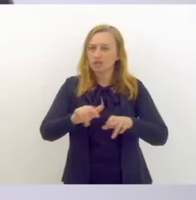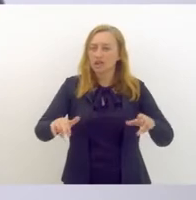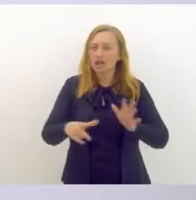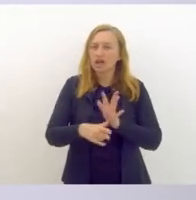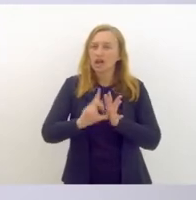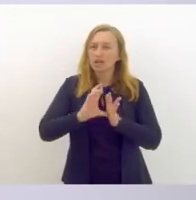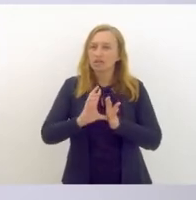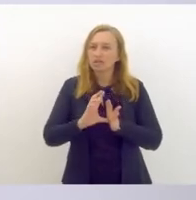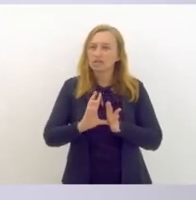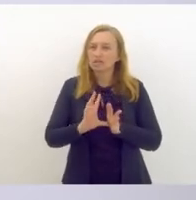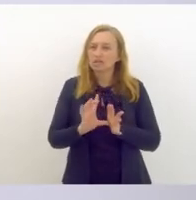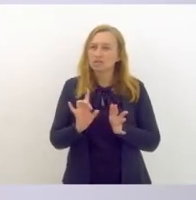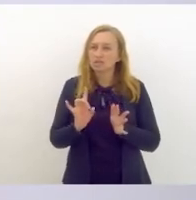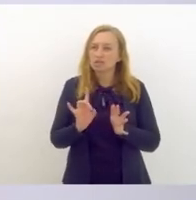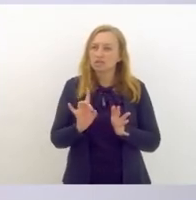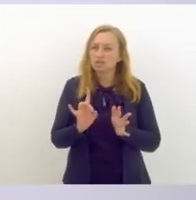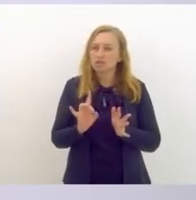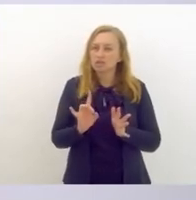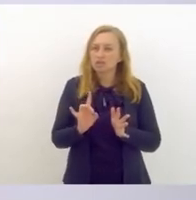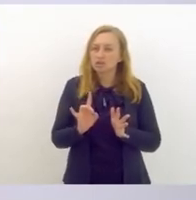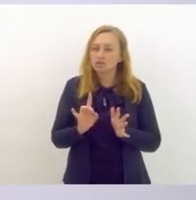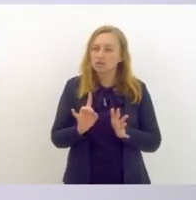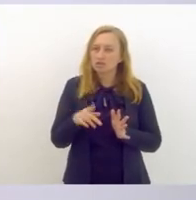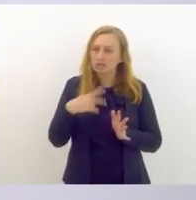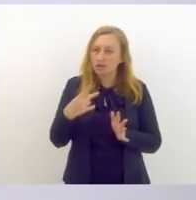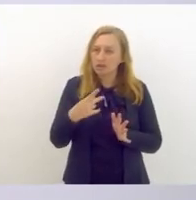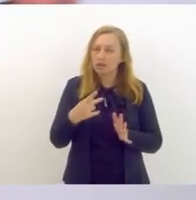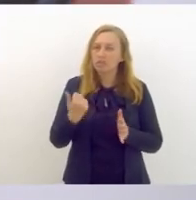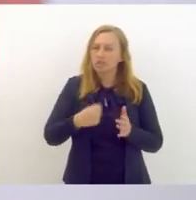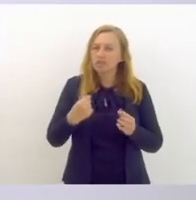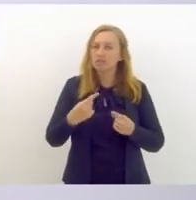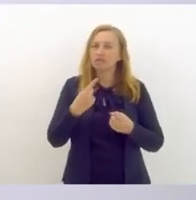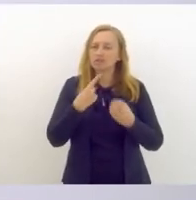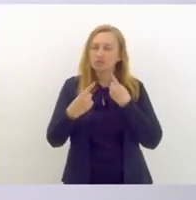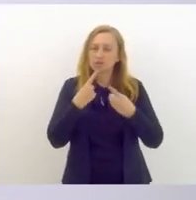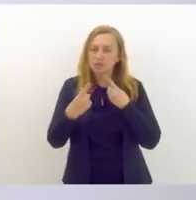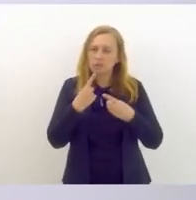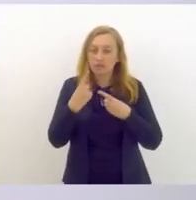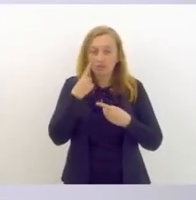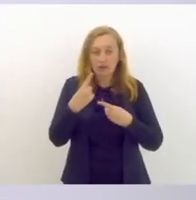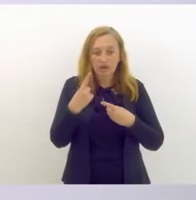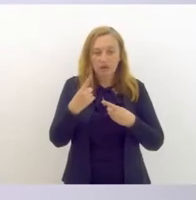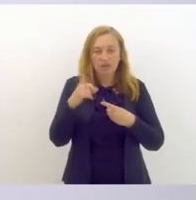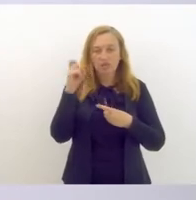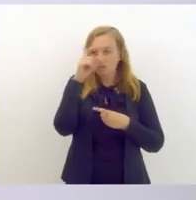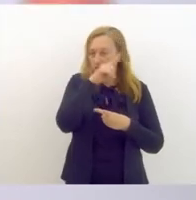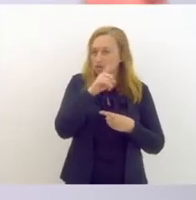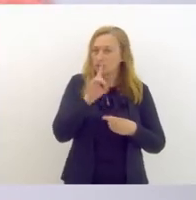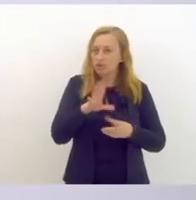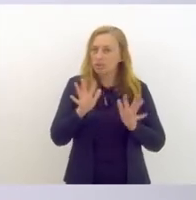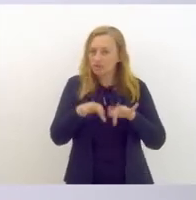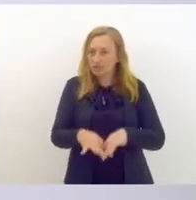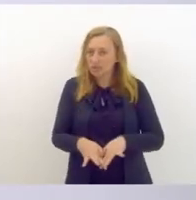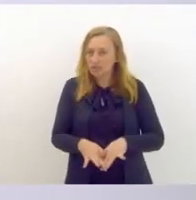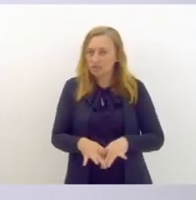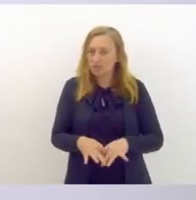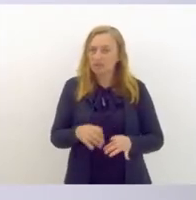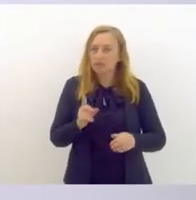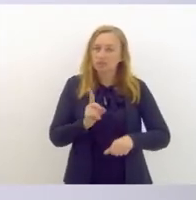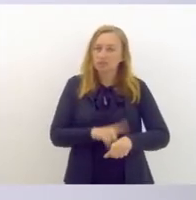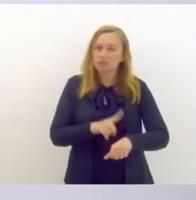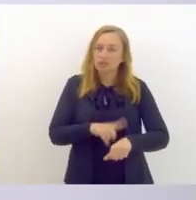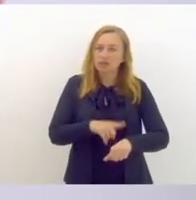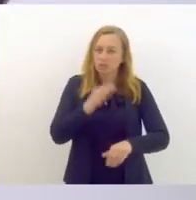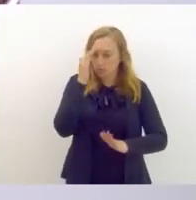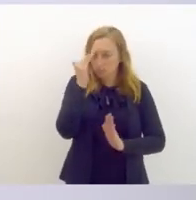da gente simplesmente mudar, a gente tem que alongar esse debate, sentir as dificuldades. E só para fechar, para realmente cumprir aqui o